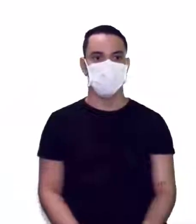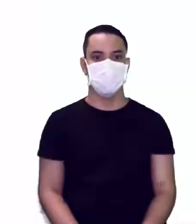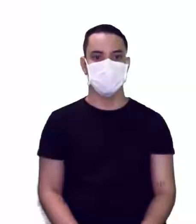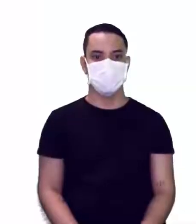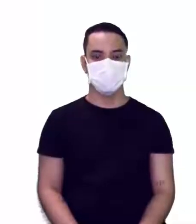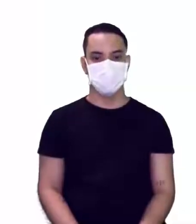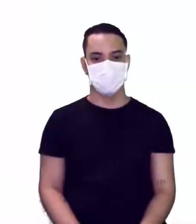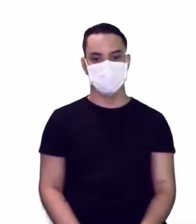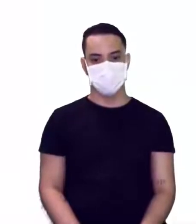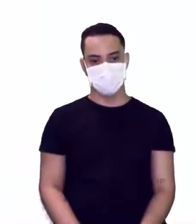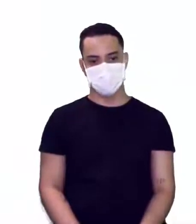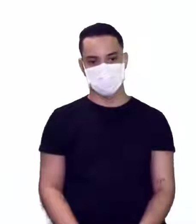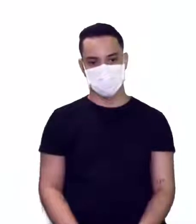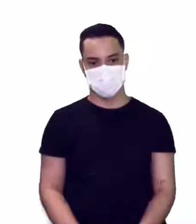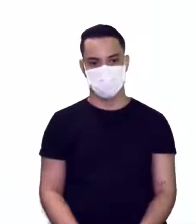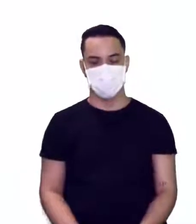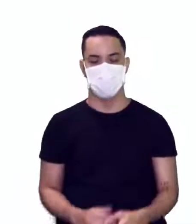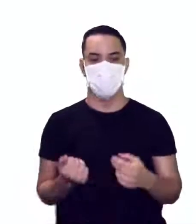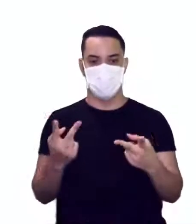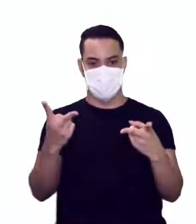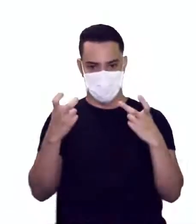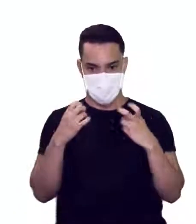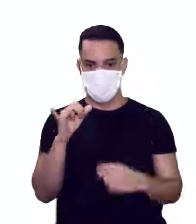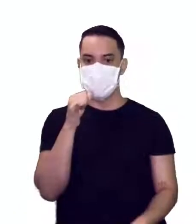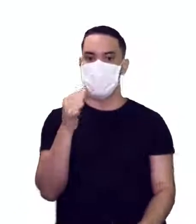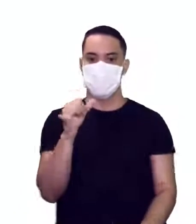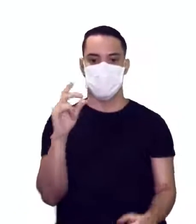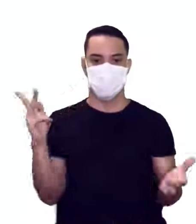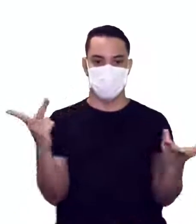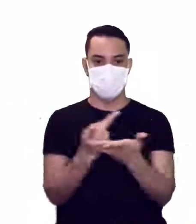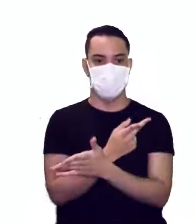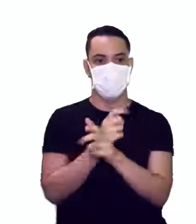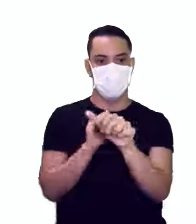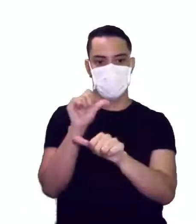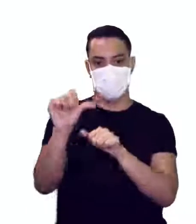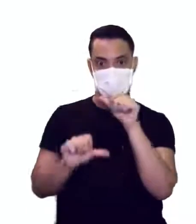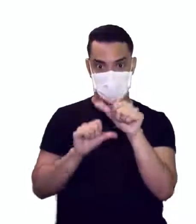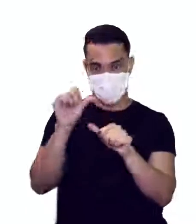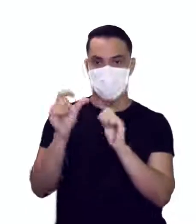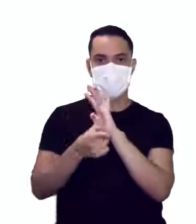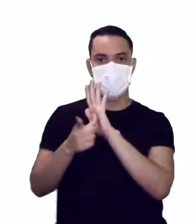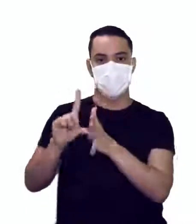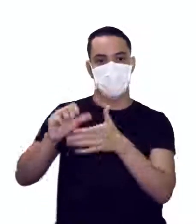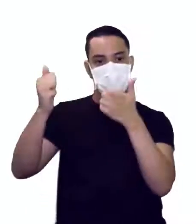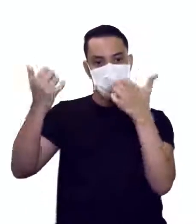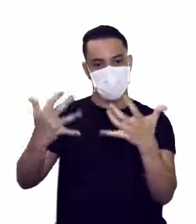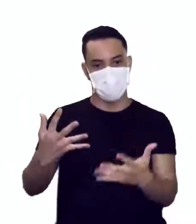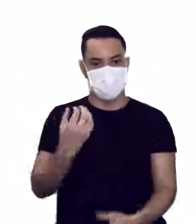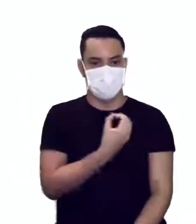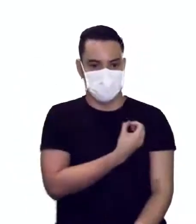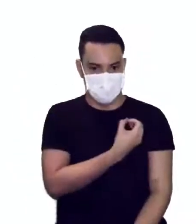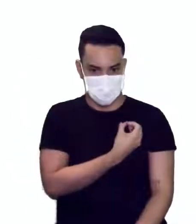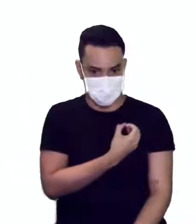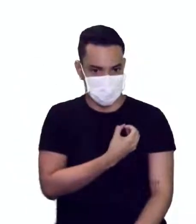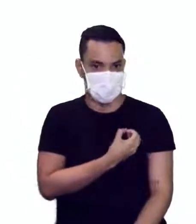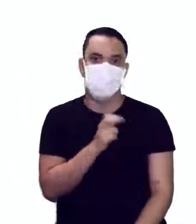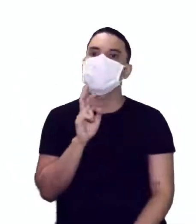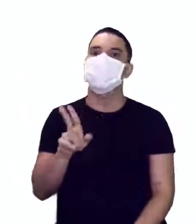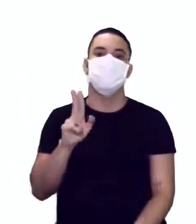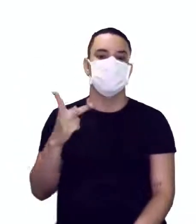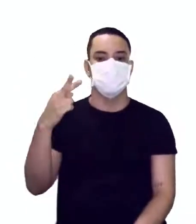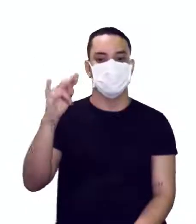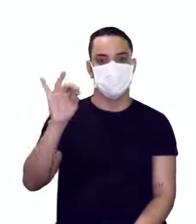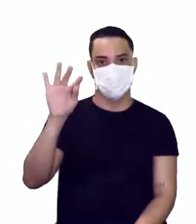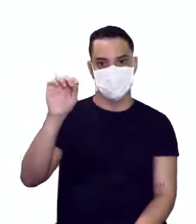Olha lá. Note que a eletrização ocorre pela mudança, como eu falei para vocês, no número de elétrons e não no de